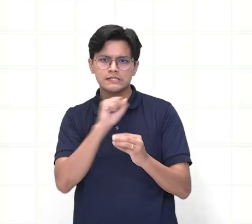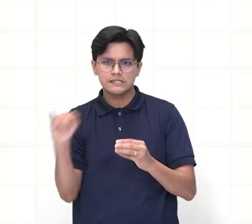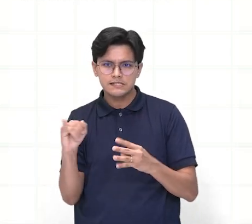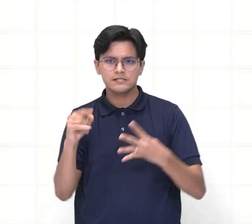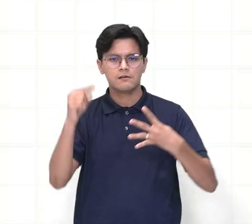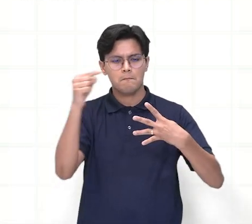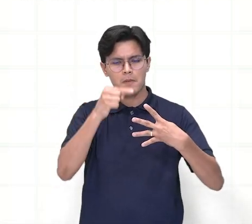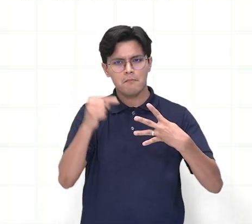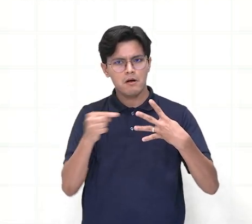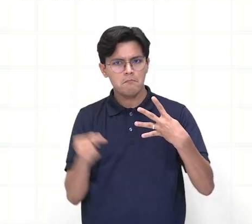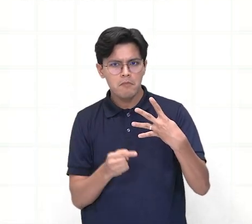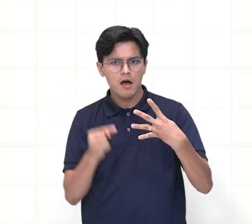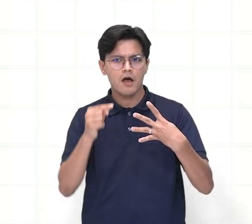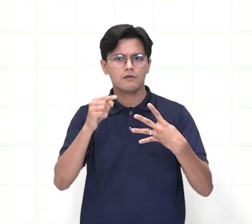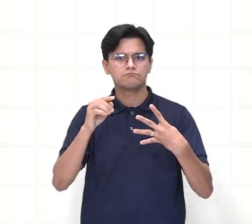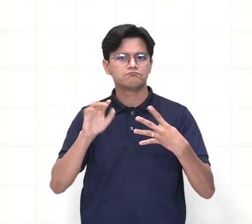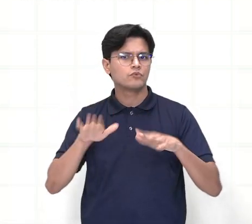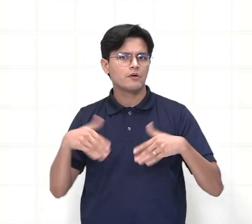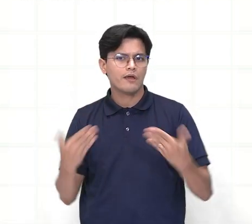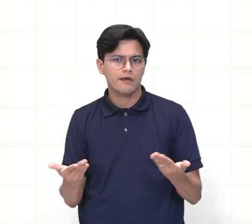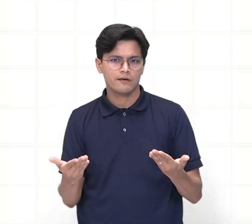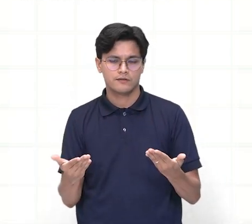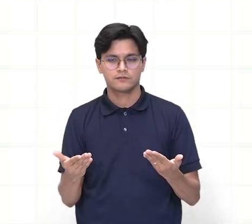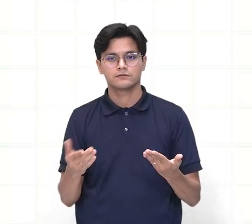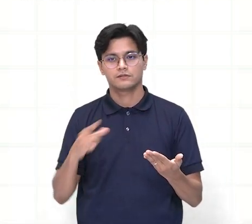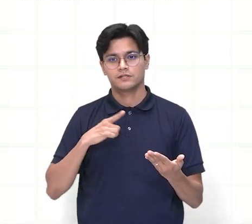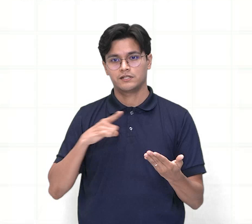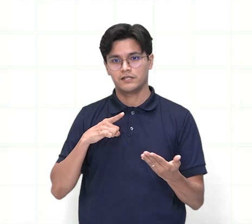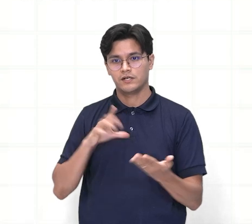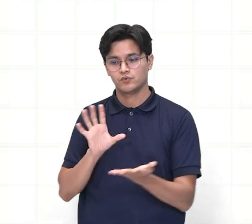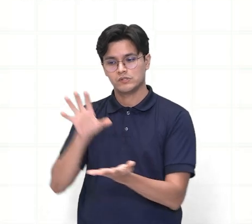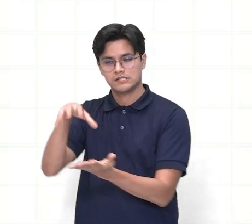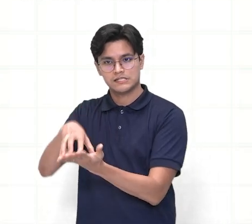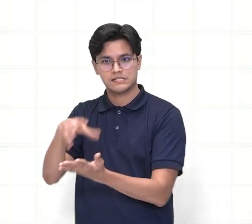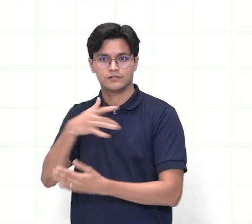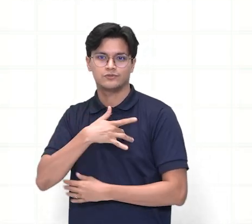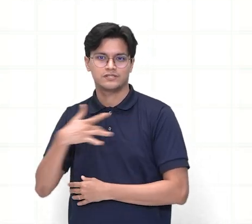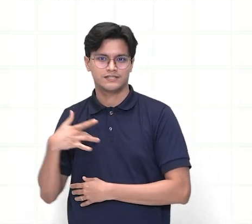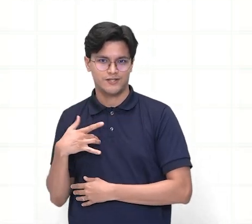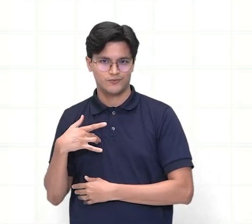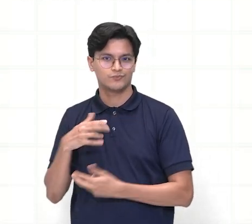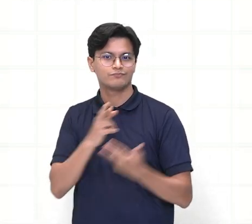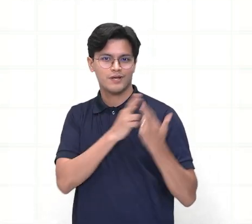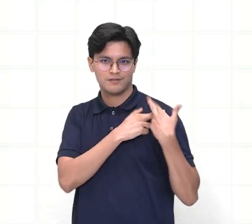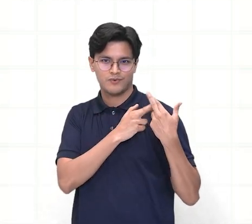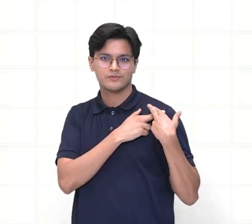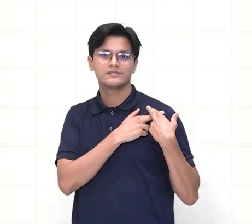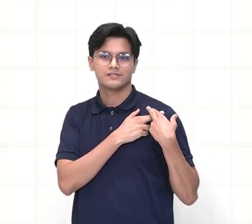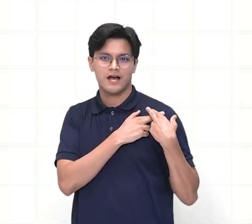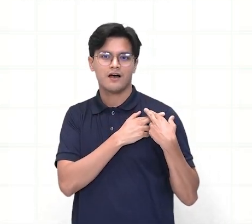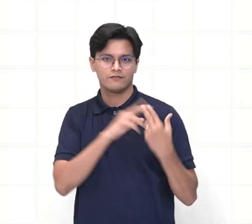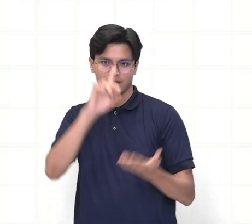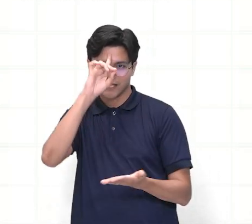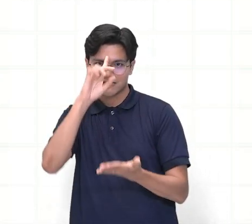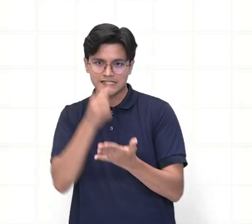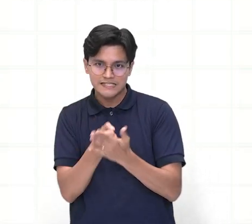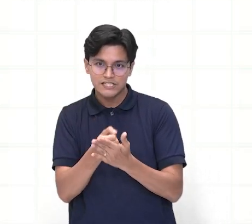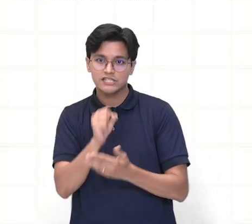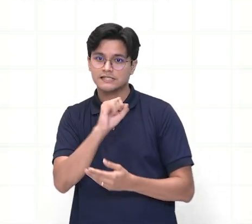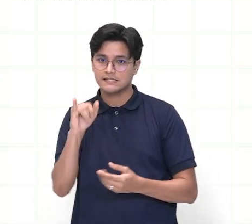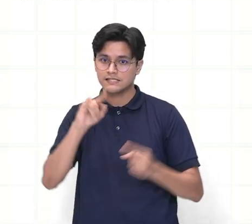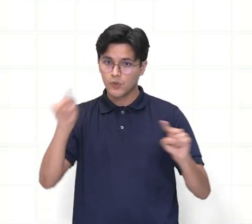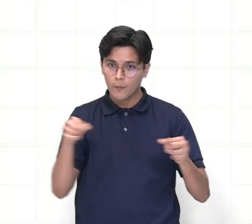As unidades de saúde, certo? Por exemplo, há um número